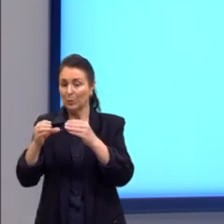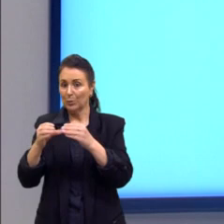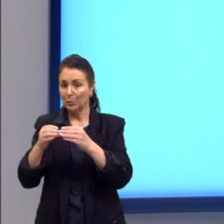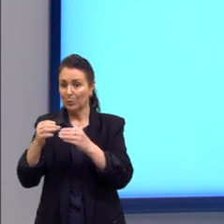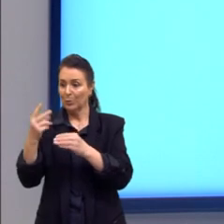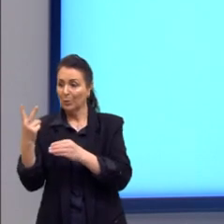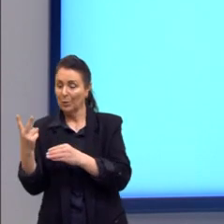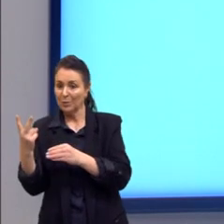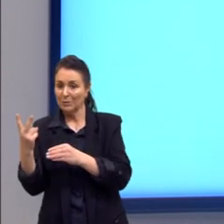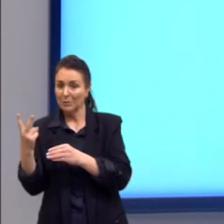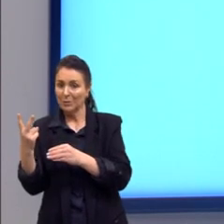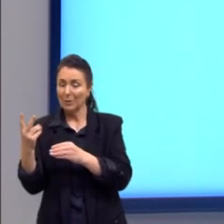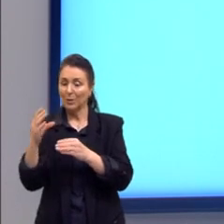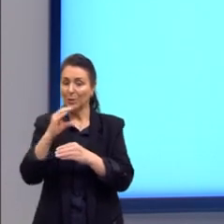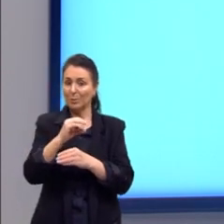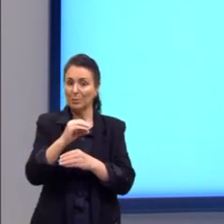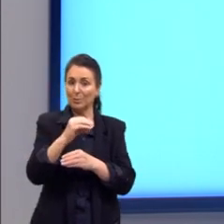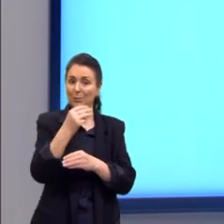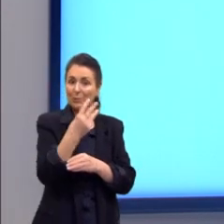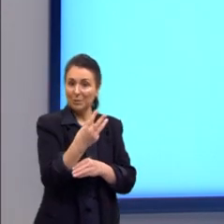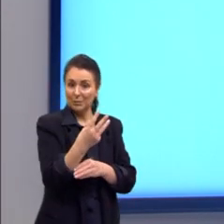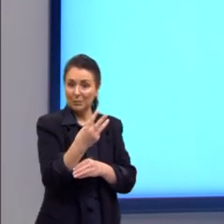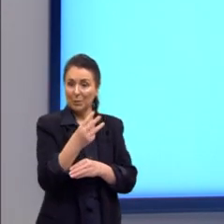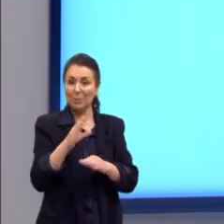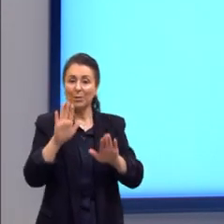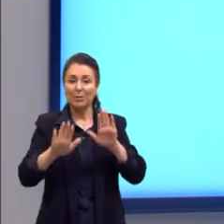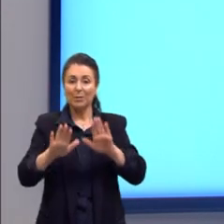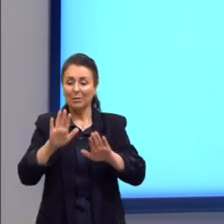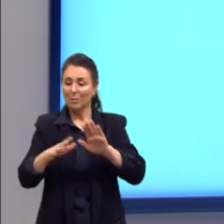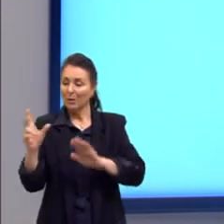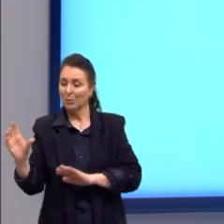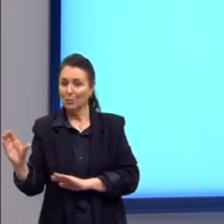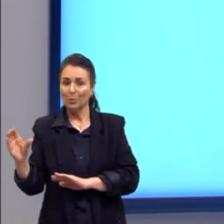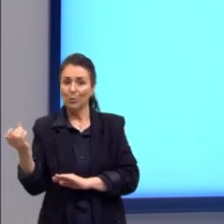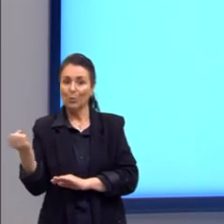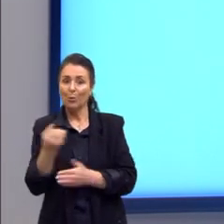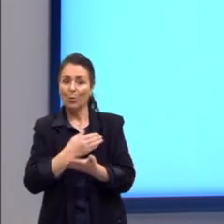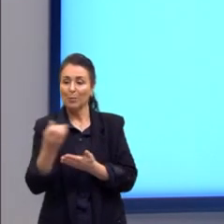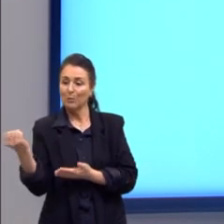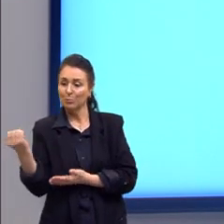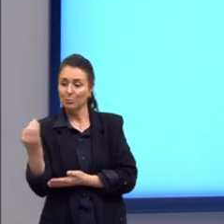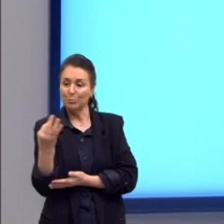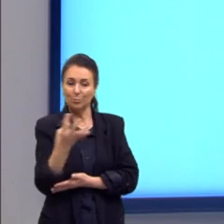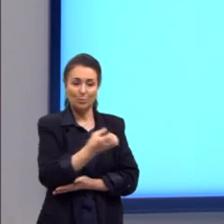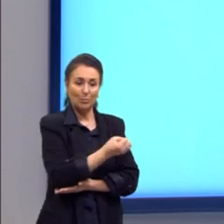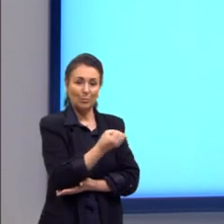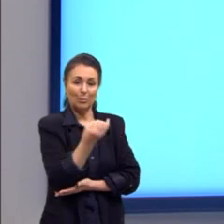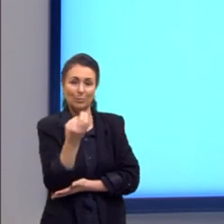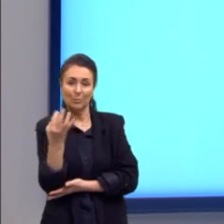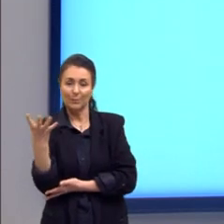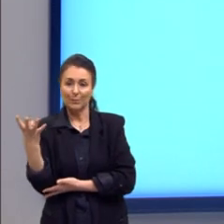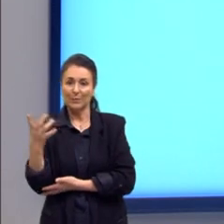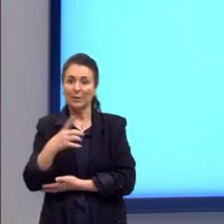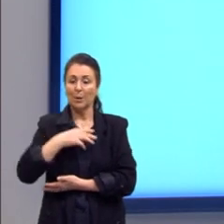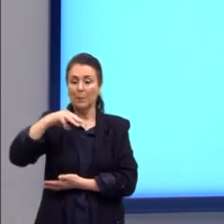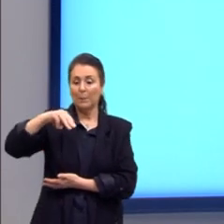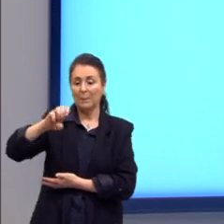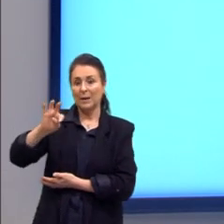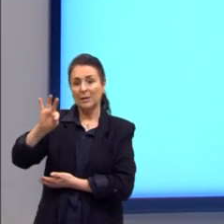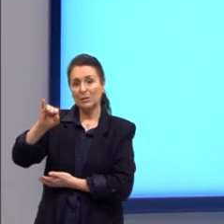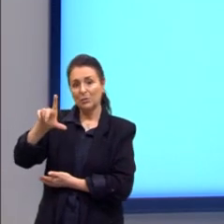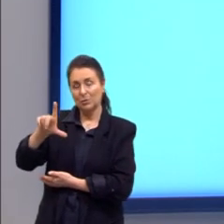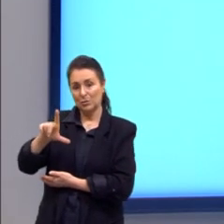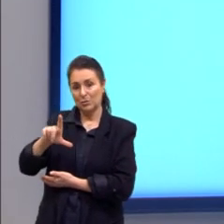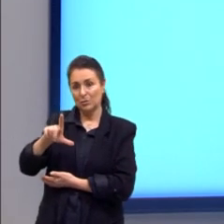carbono 2 e uma ramificação no carbono três então não acabou no 3 eu tenho meu tio eu tenho cinco